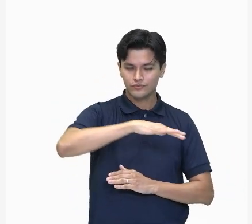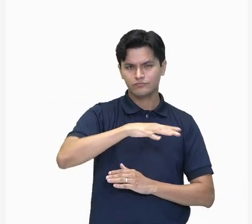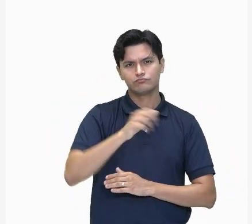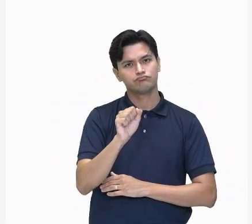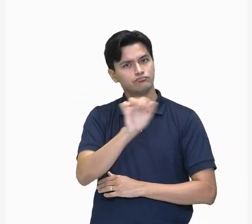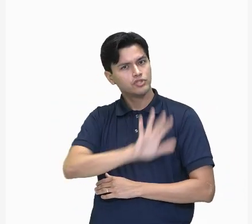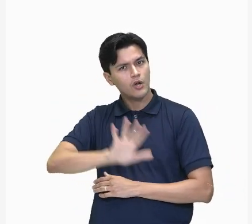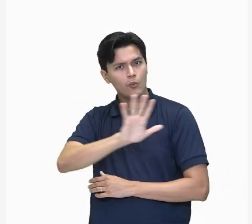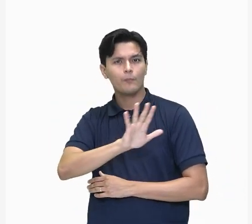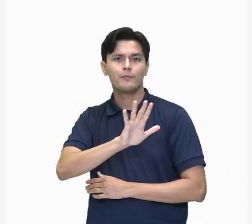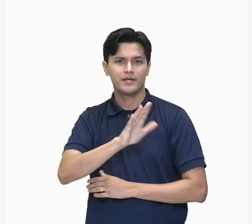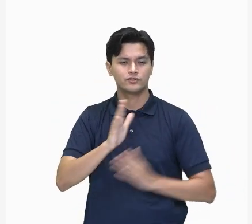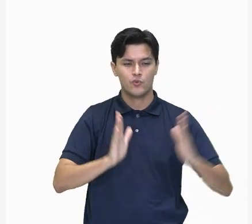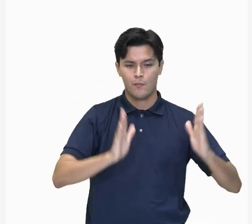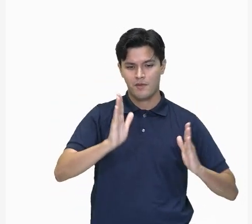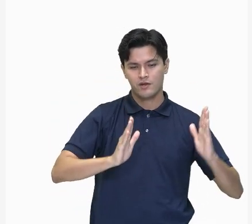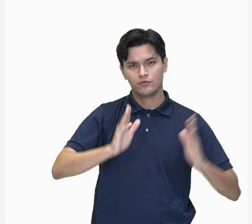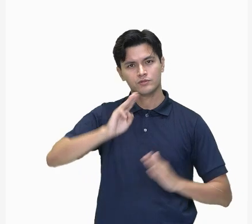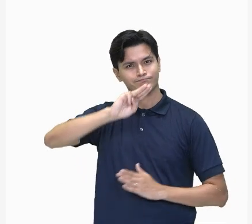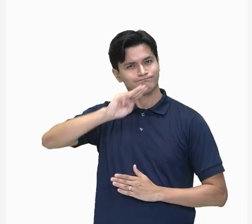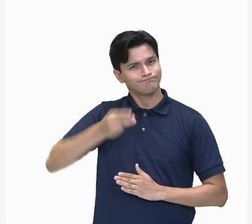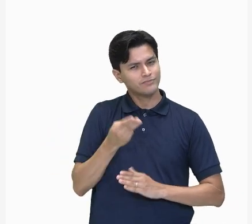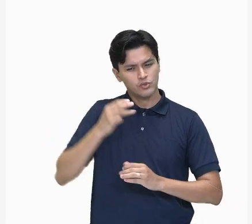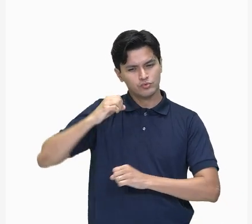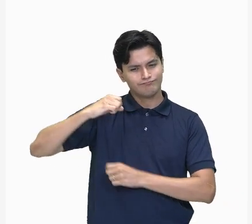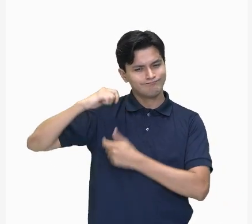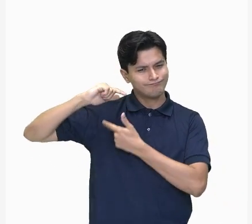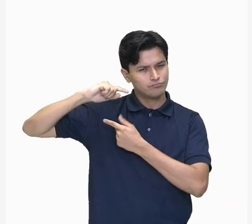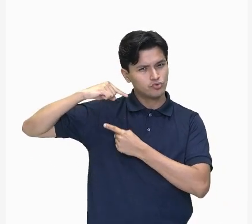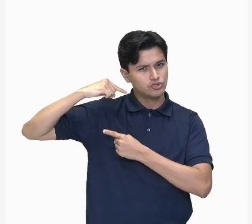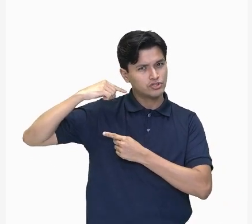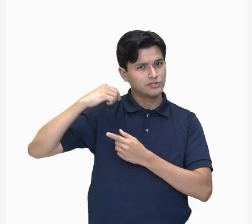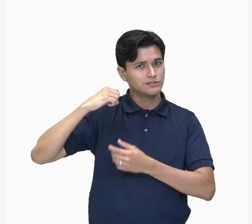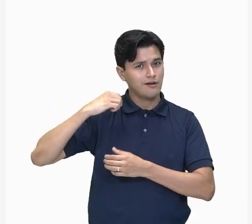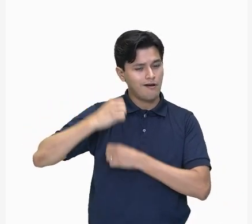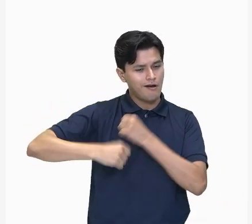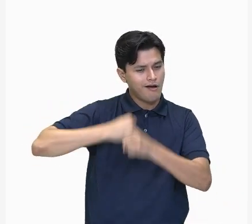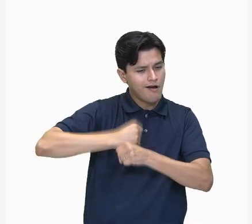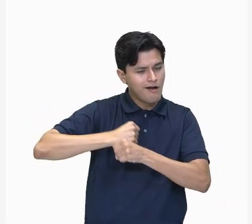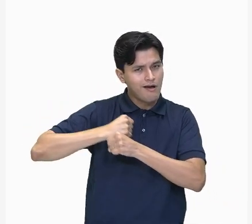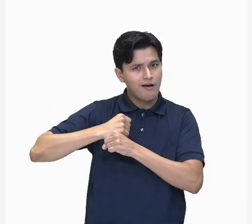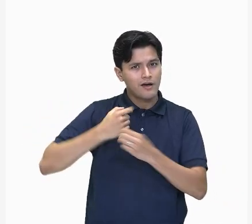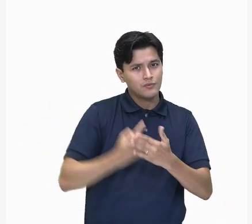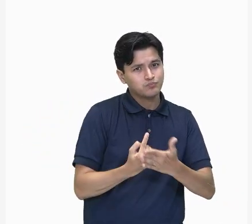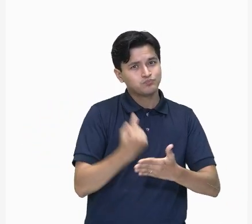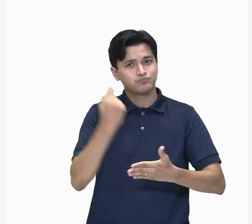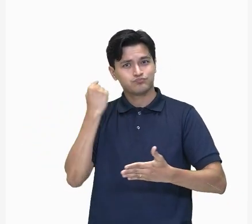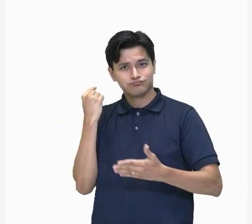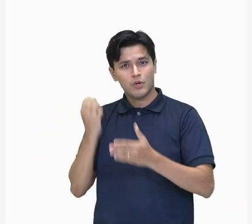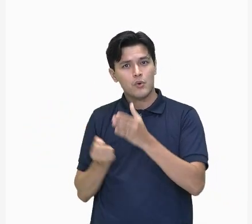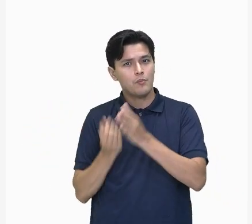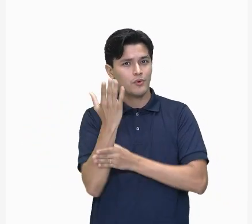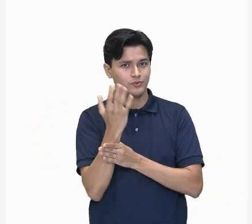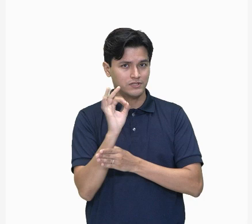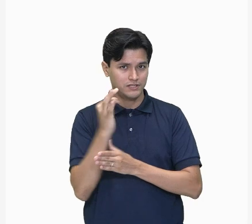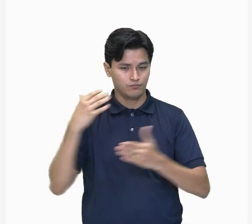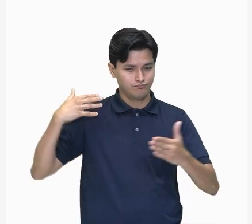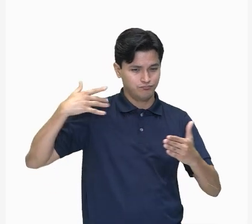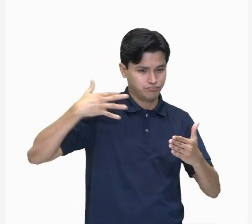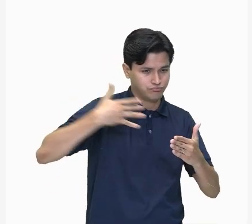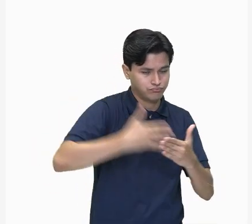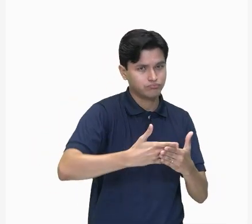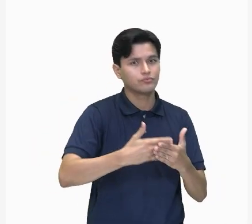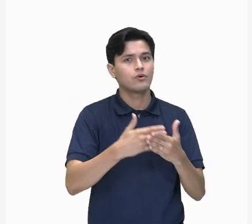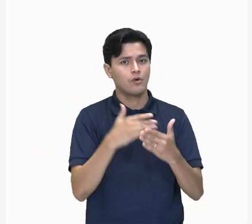sob condições específicas de temperatura e pressão, né? Então, a gente está vendo aí nas imagens um exemplo, olha, a extração